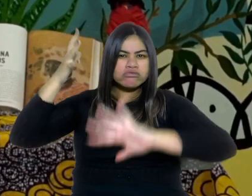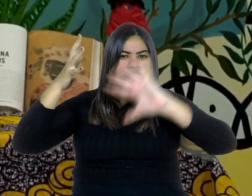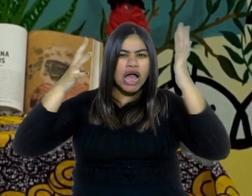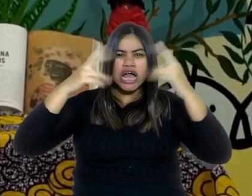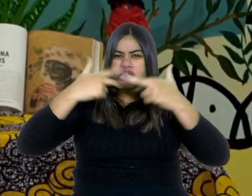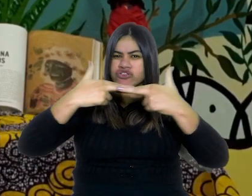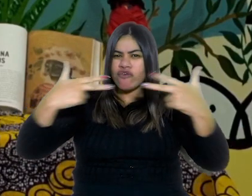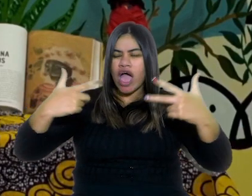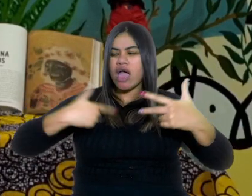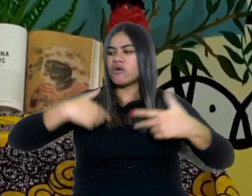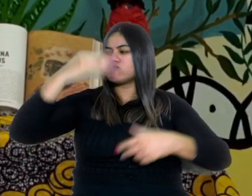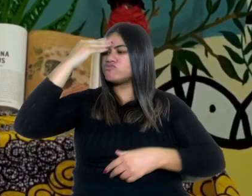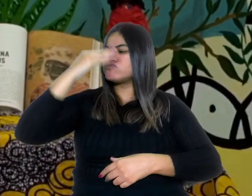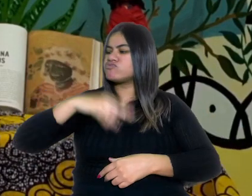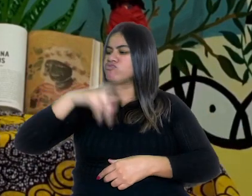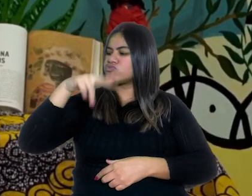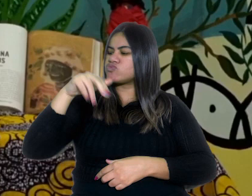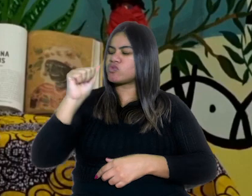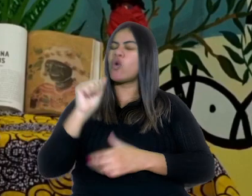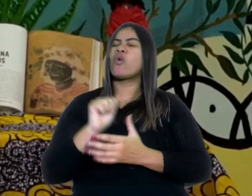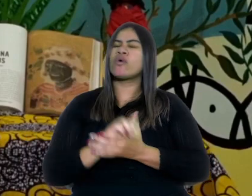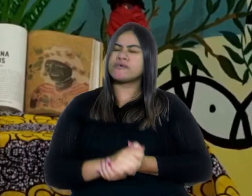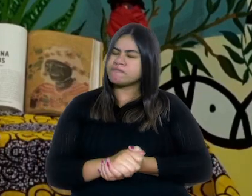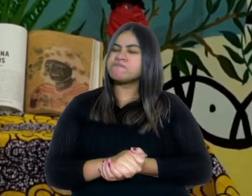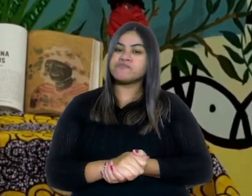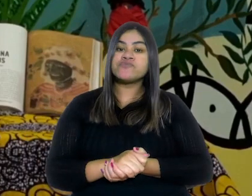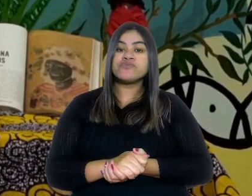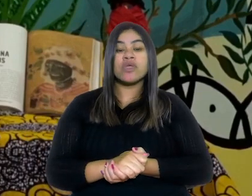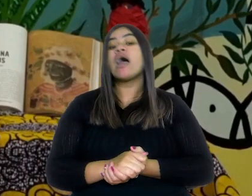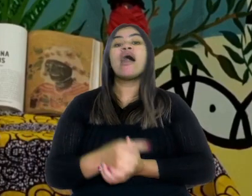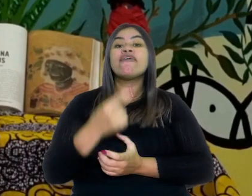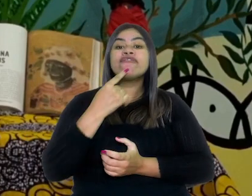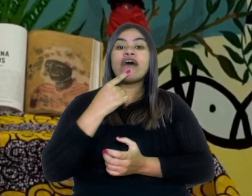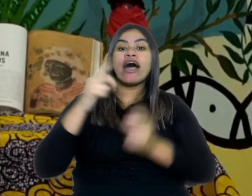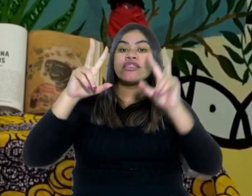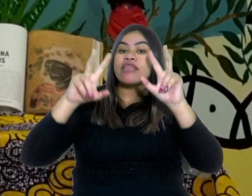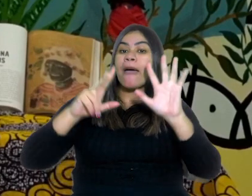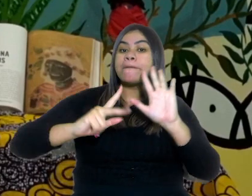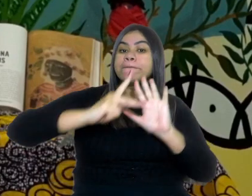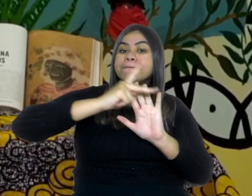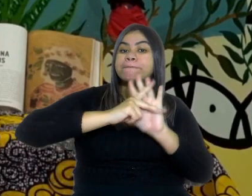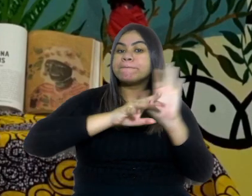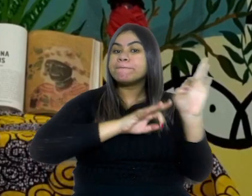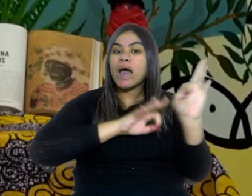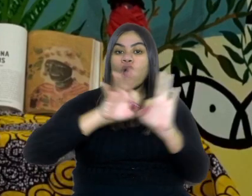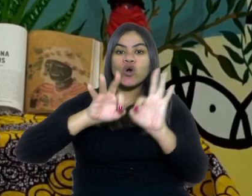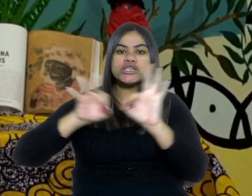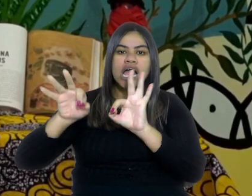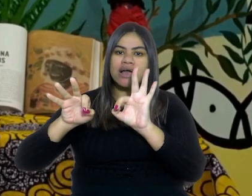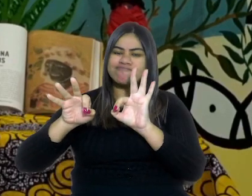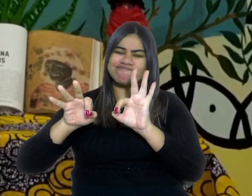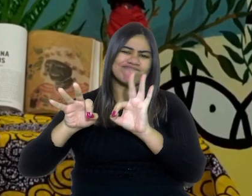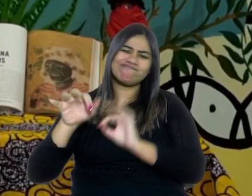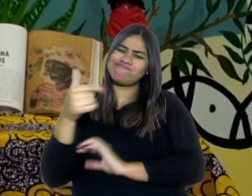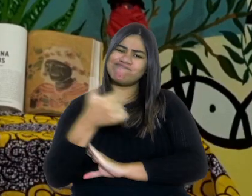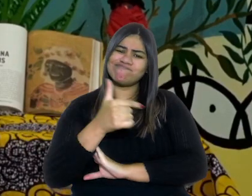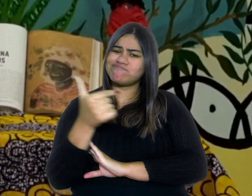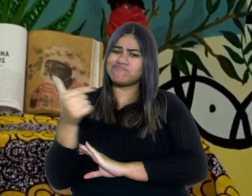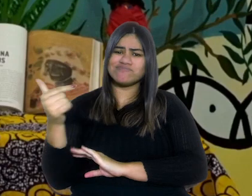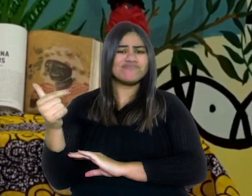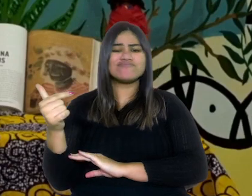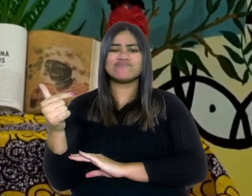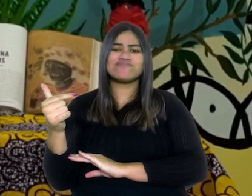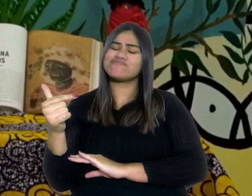de tudo, eu não vou desistir, sabe? Quando a gente fala dos projetos, eles